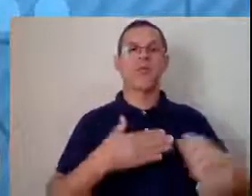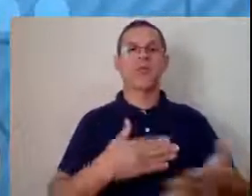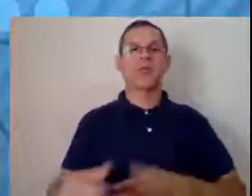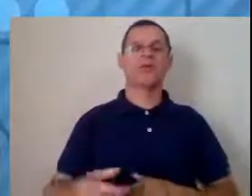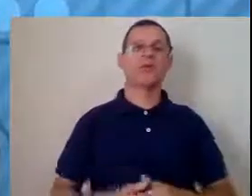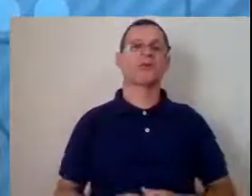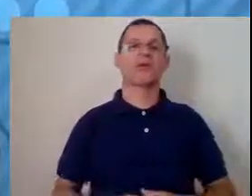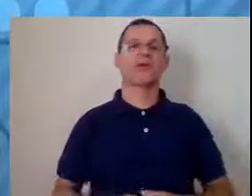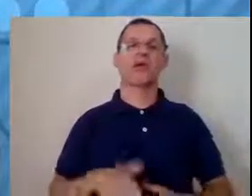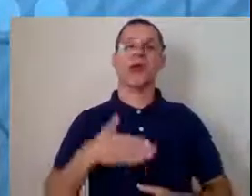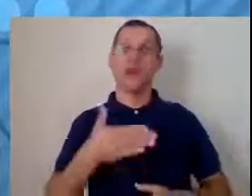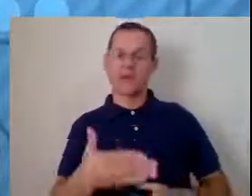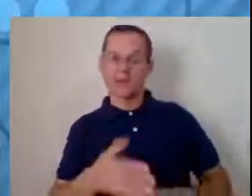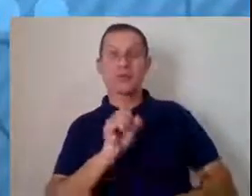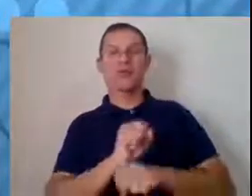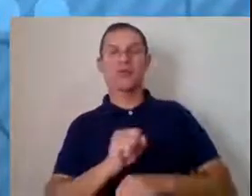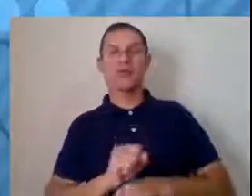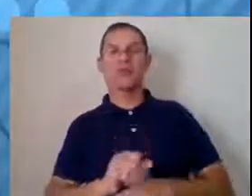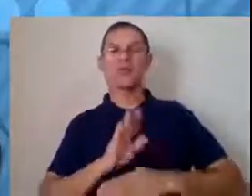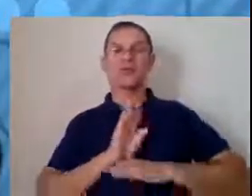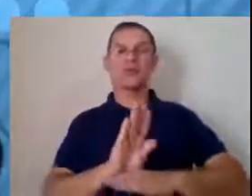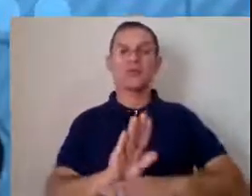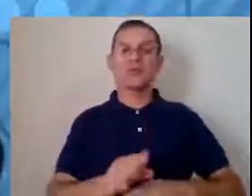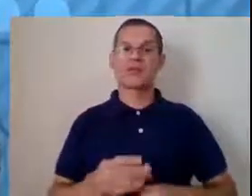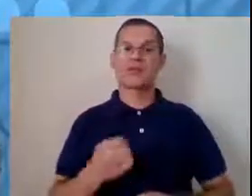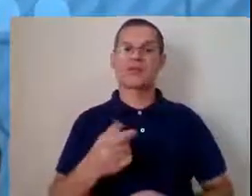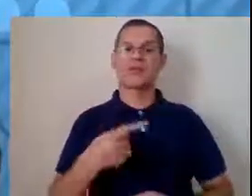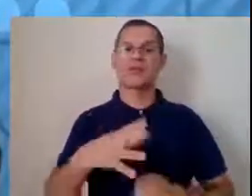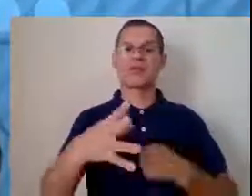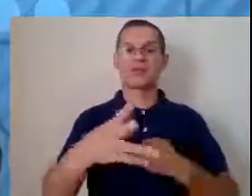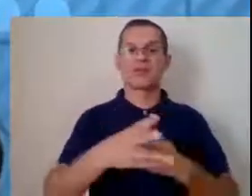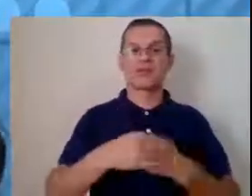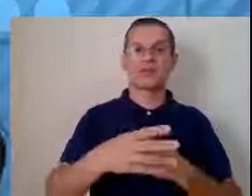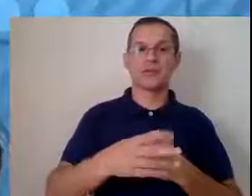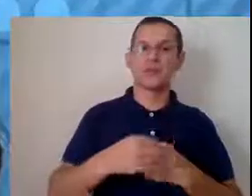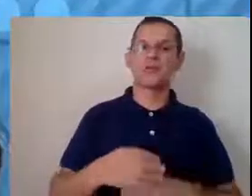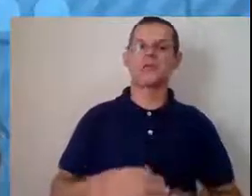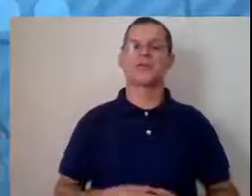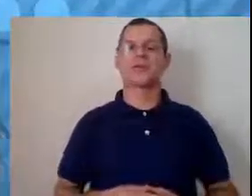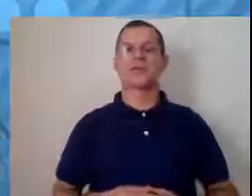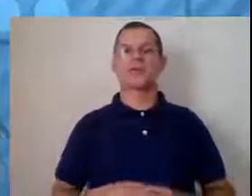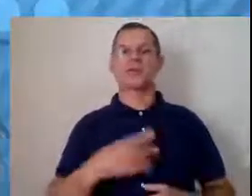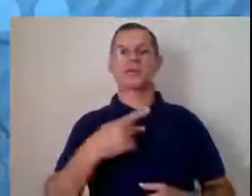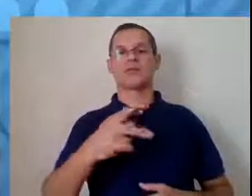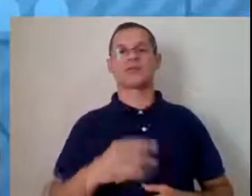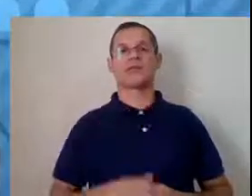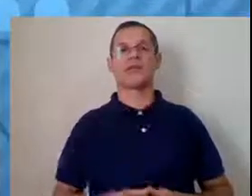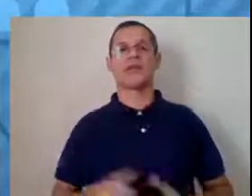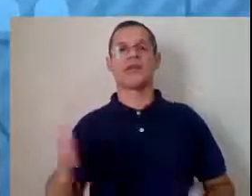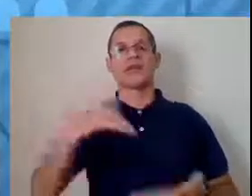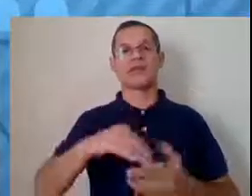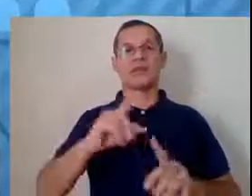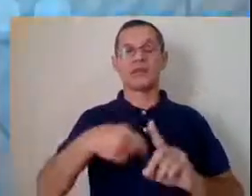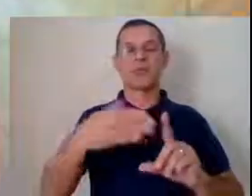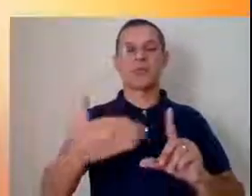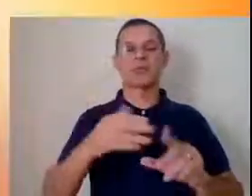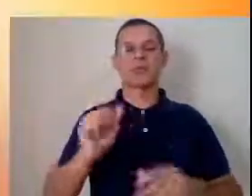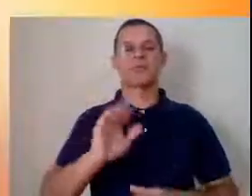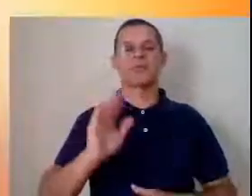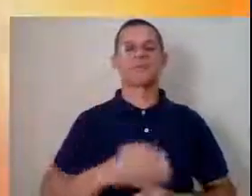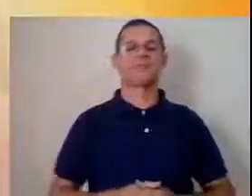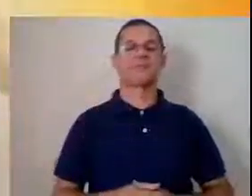né? Então, espero ter contribuído um pouco aí com o conhecimento de vocês e até a próxima.